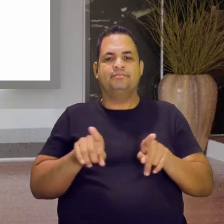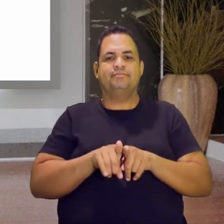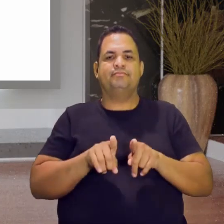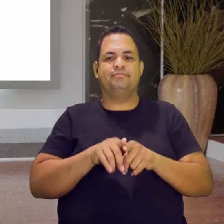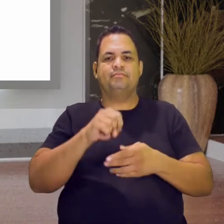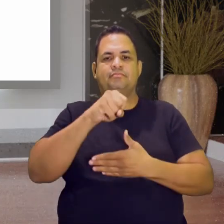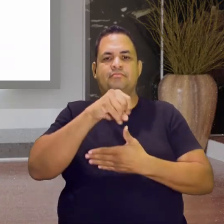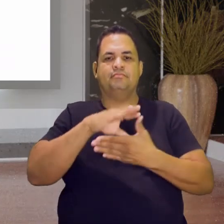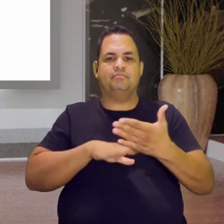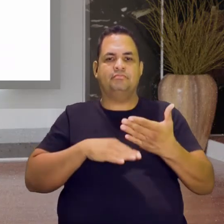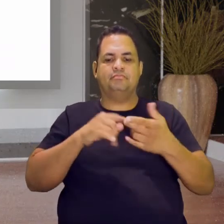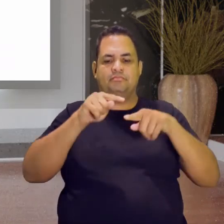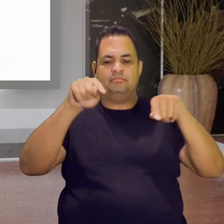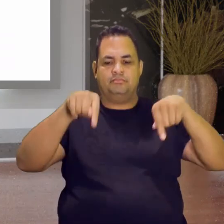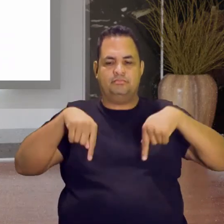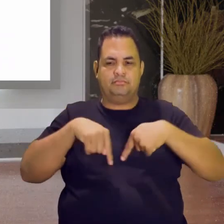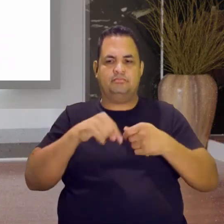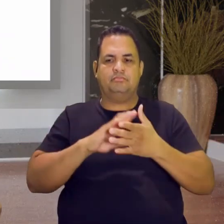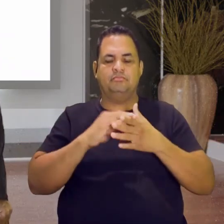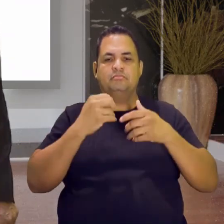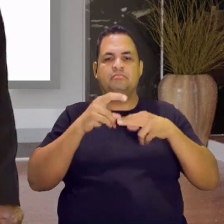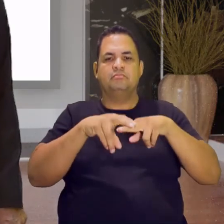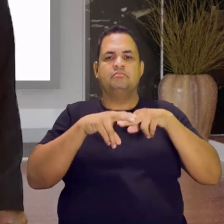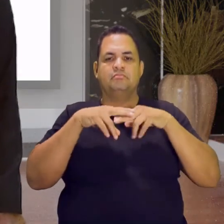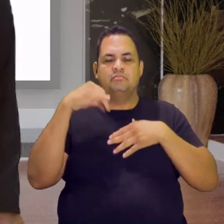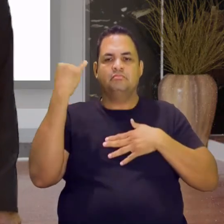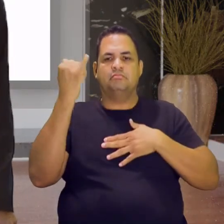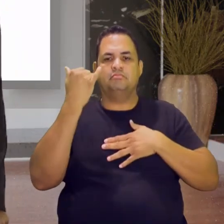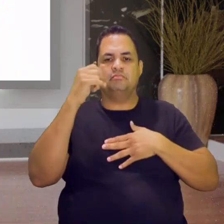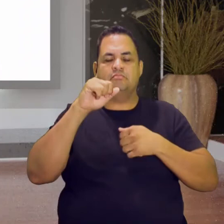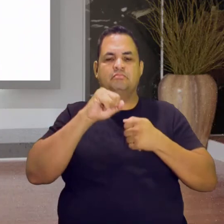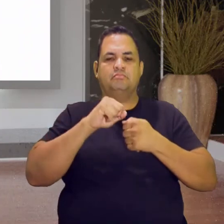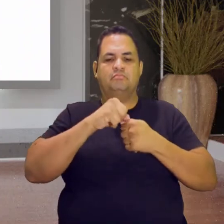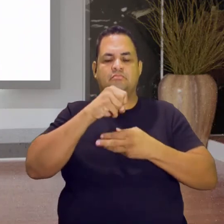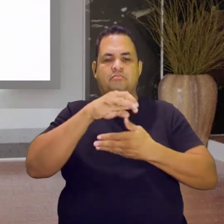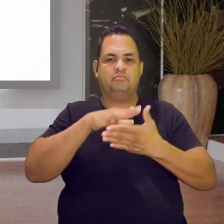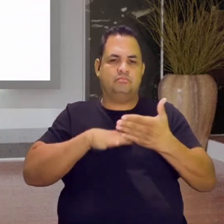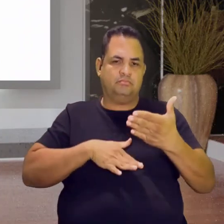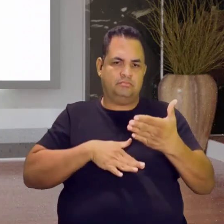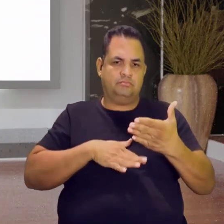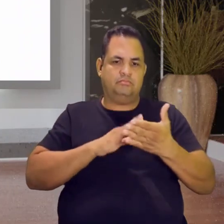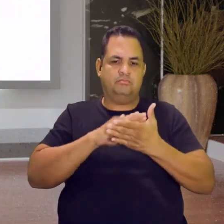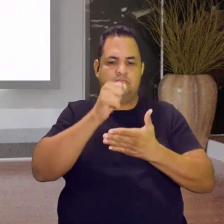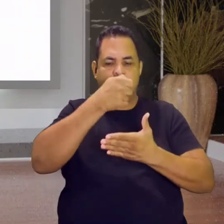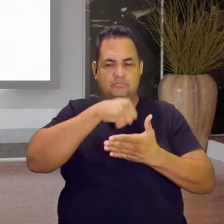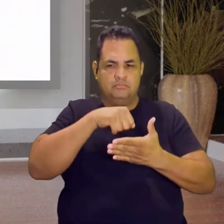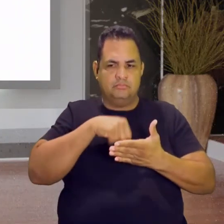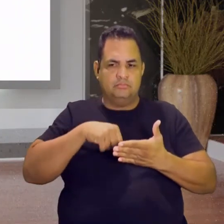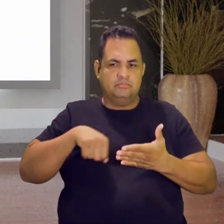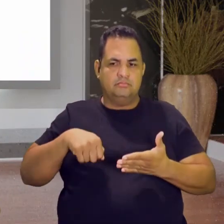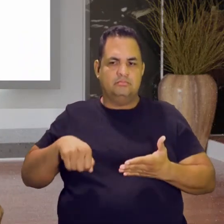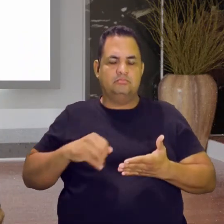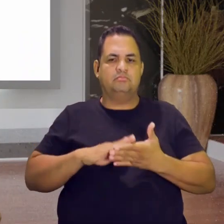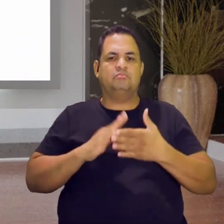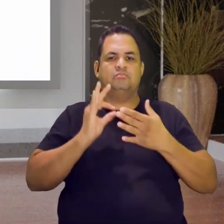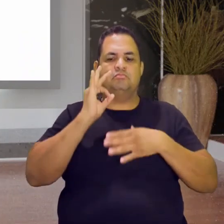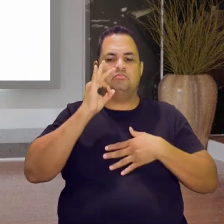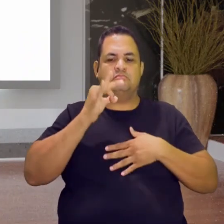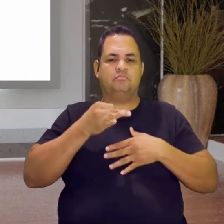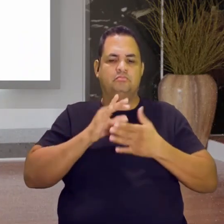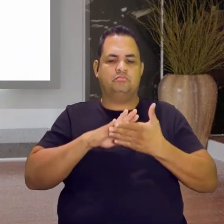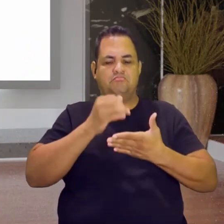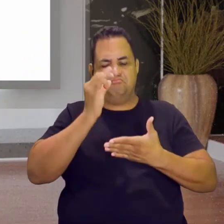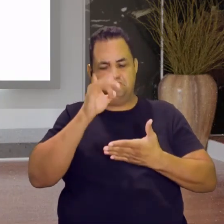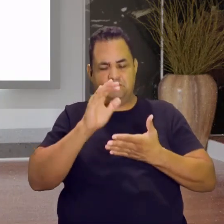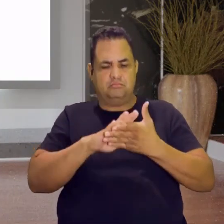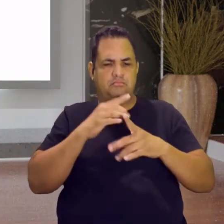as atividades de sala. Por isso que é importante vocês fazerem essas atividades, corrigirem, né, para ver o que